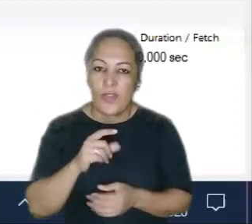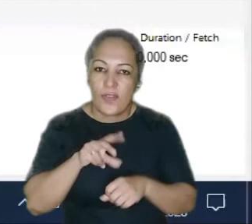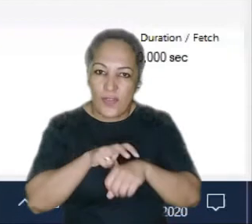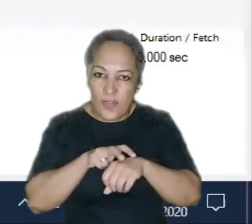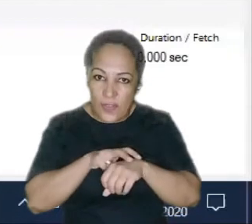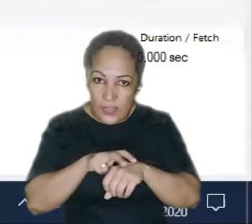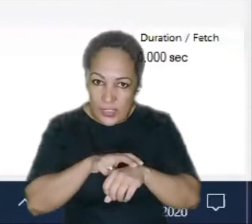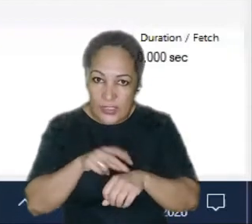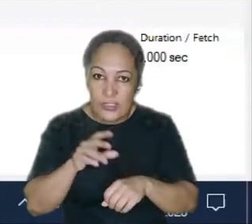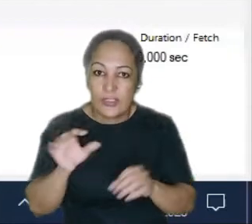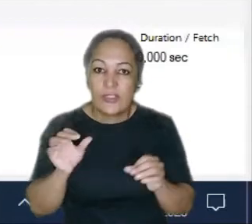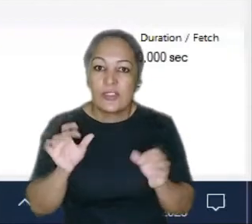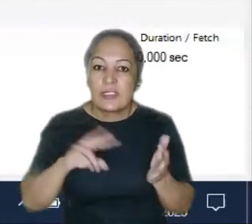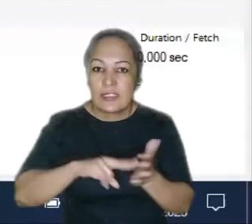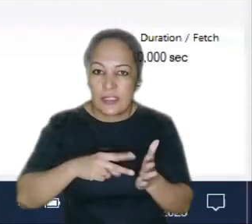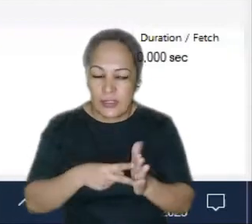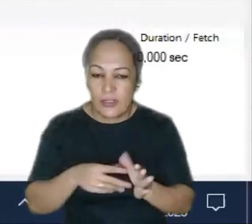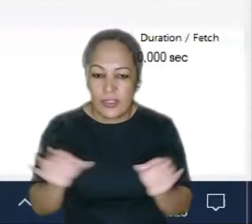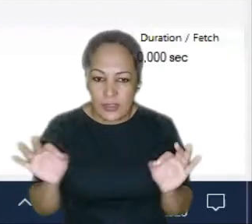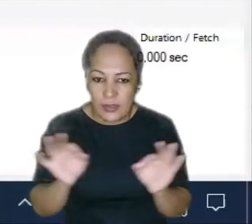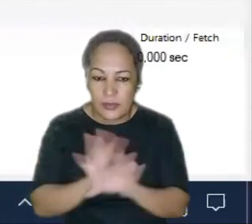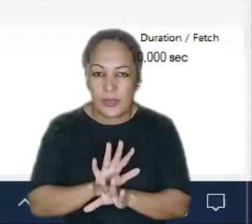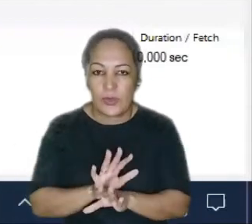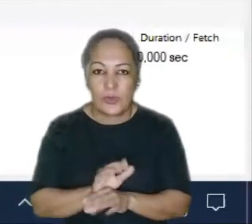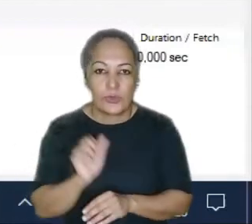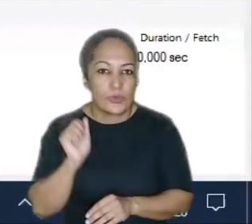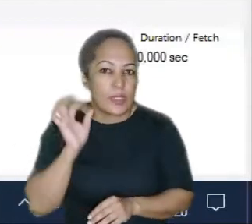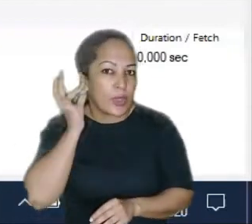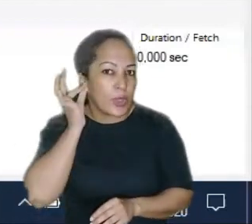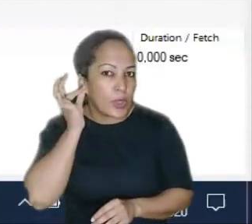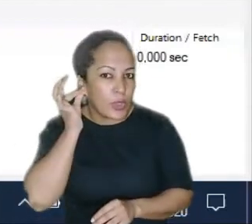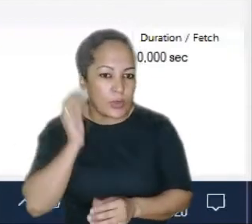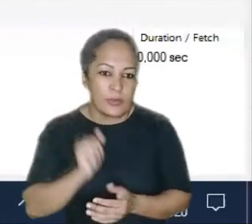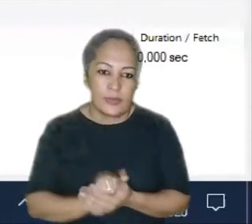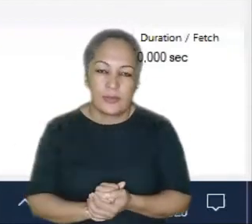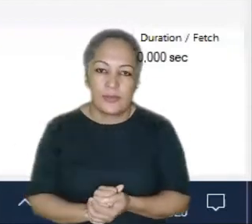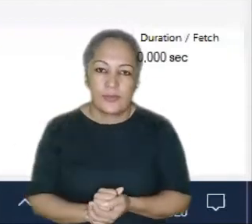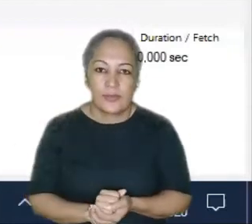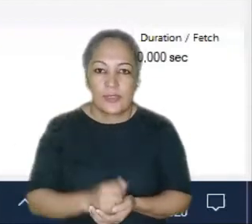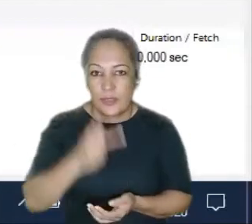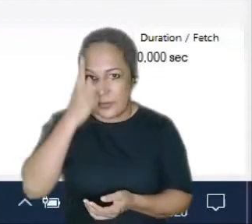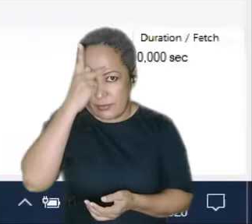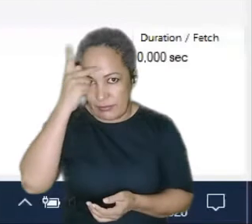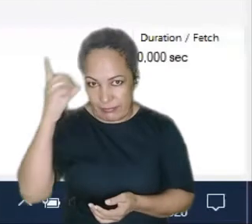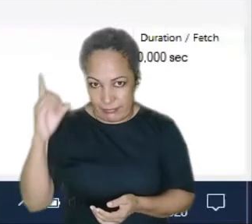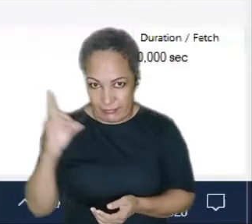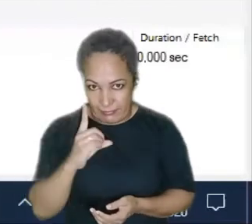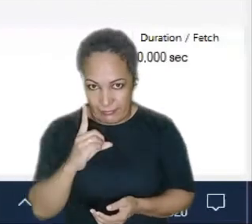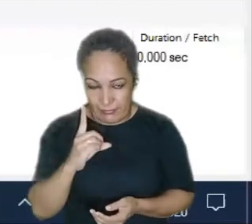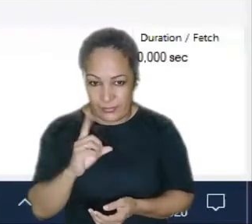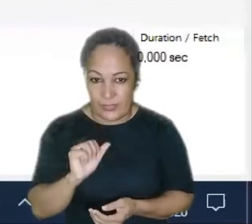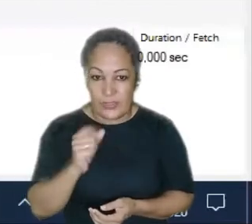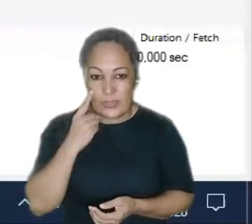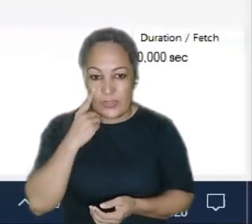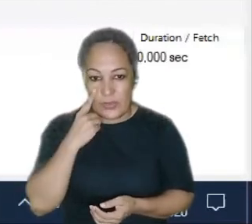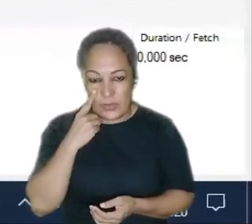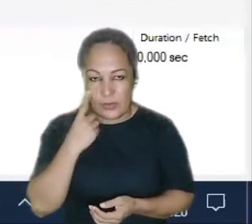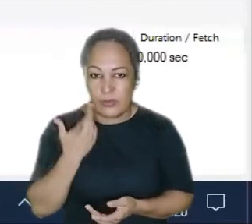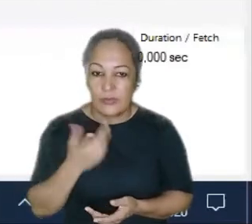executado. Top. Olha lá, create database. Afetado, uma linha afetada, ou seja, deu